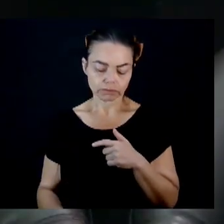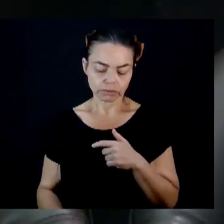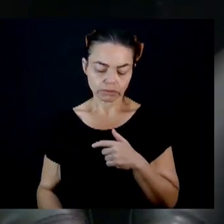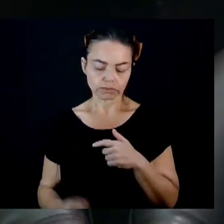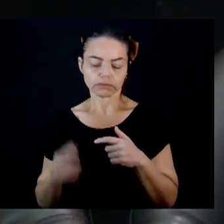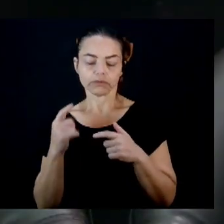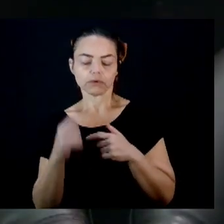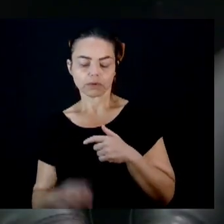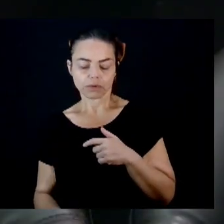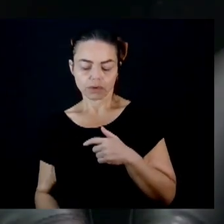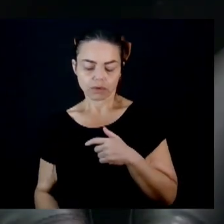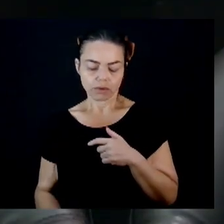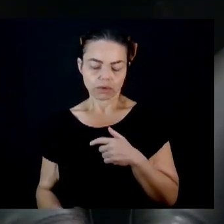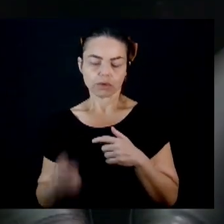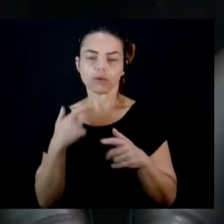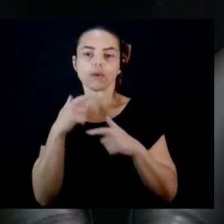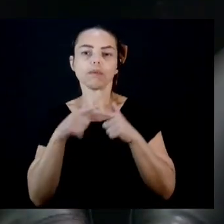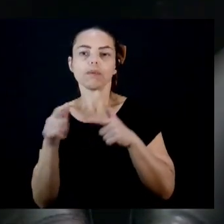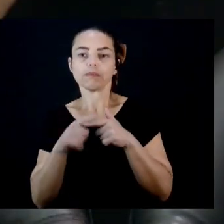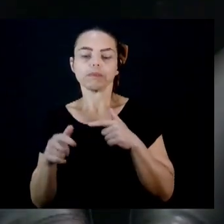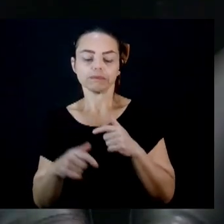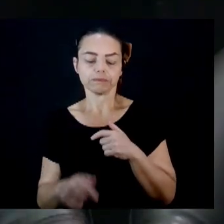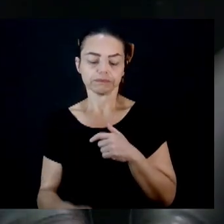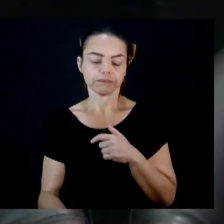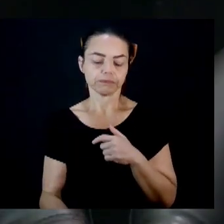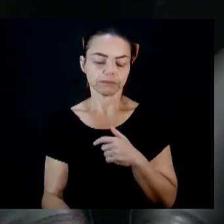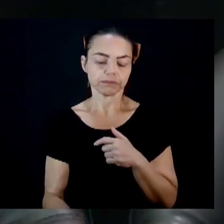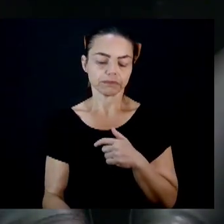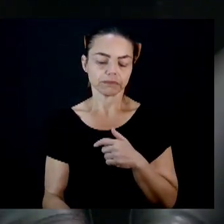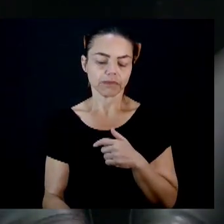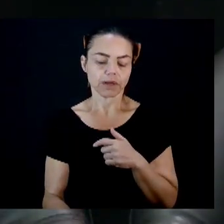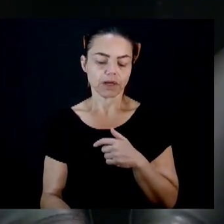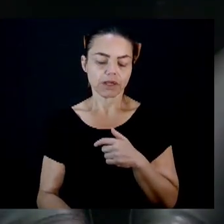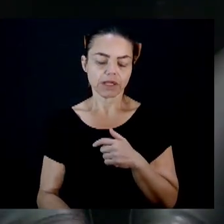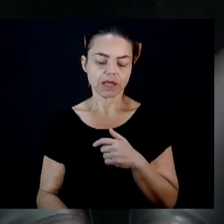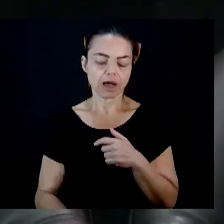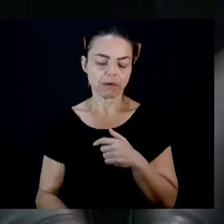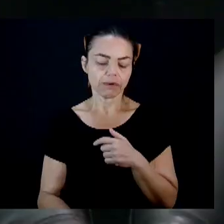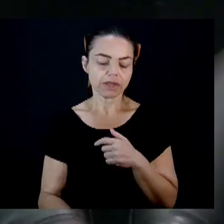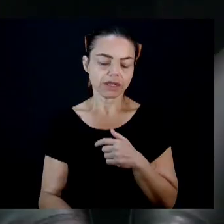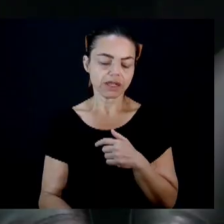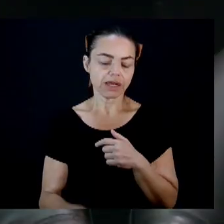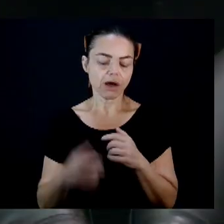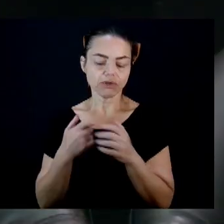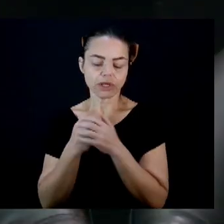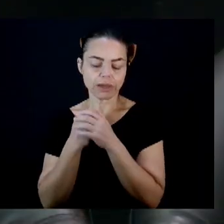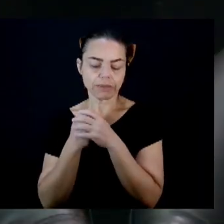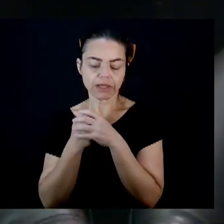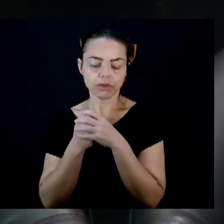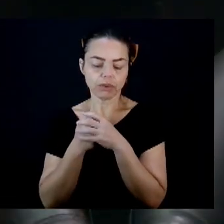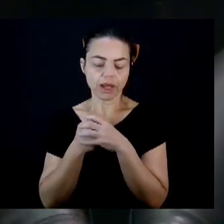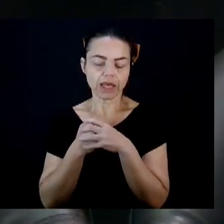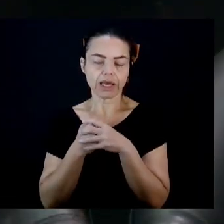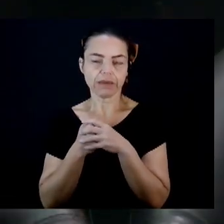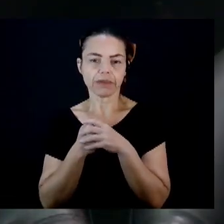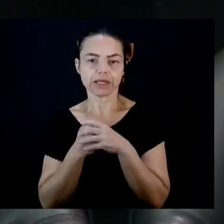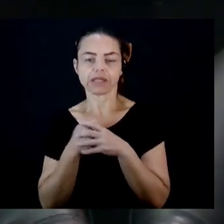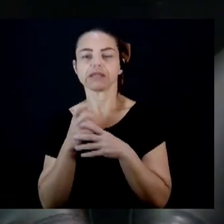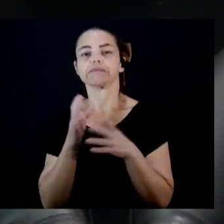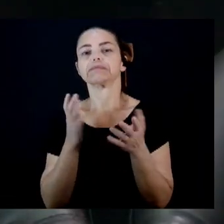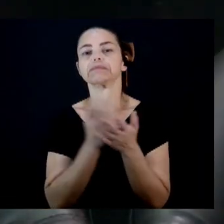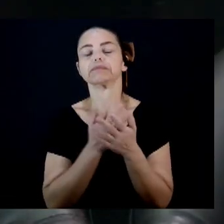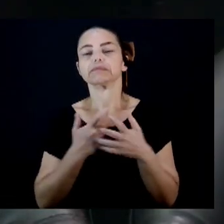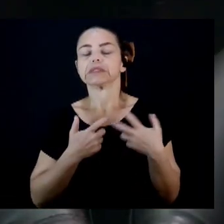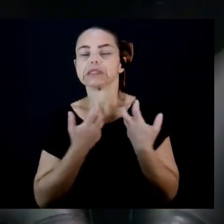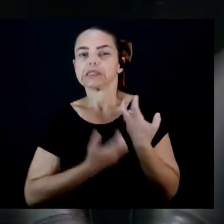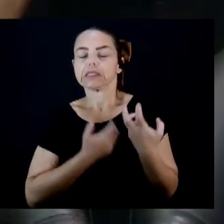olhando para si mesma, né? E como ela está se relacionando. Não só com a parceria, mas se relacionando com todo o